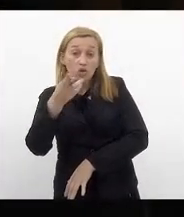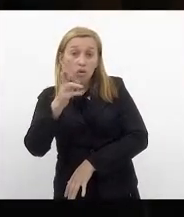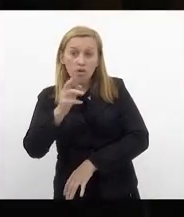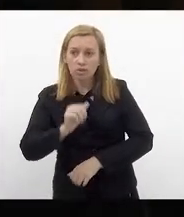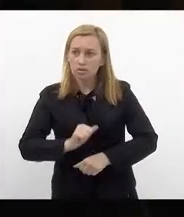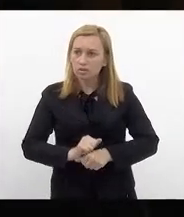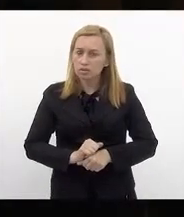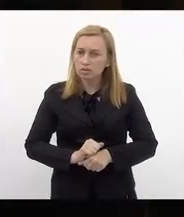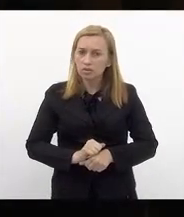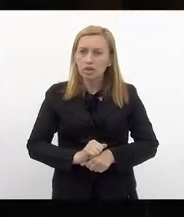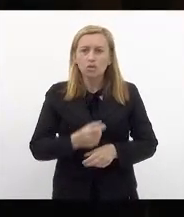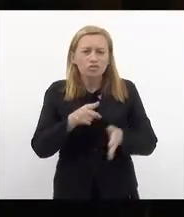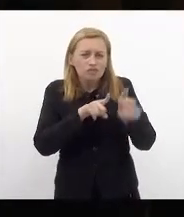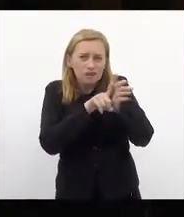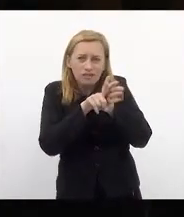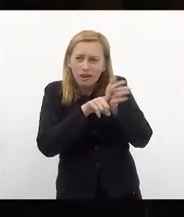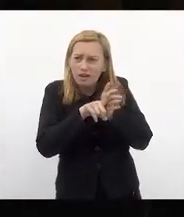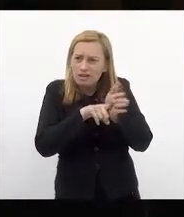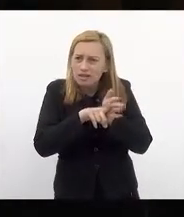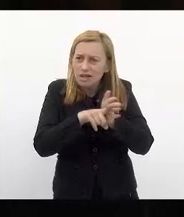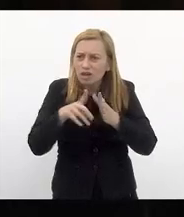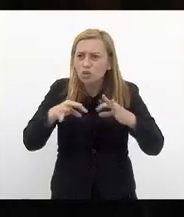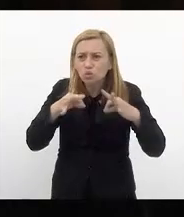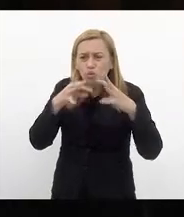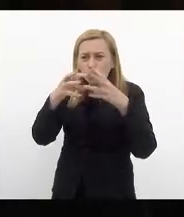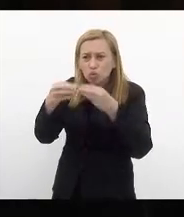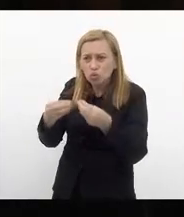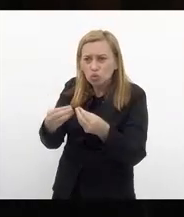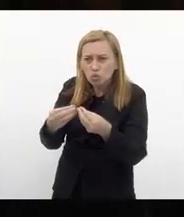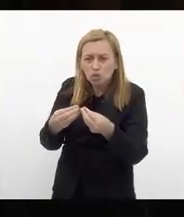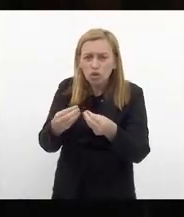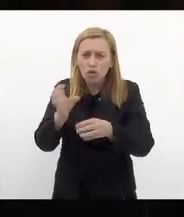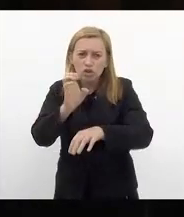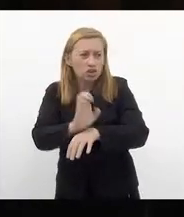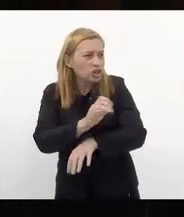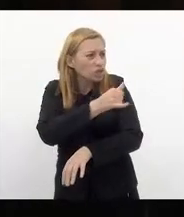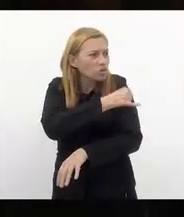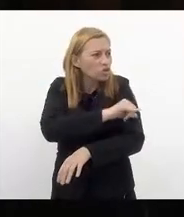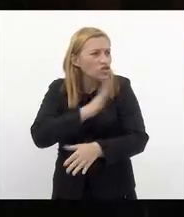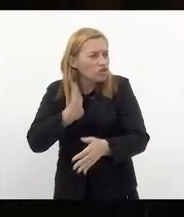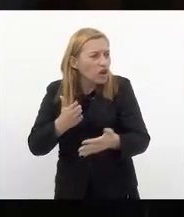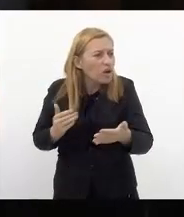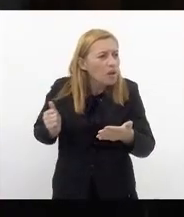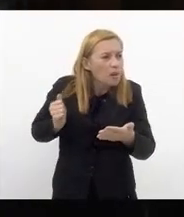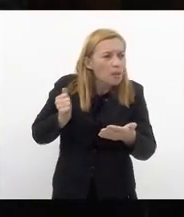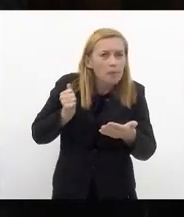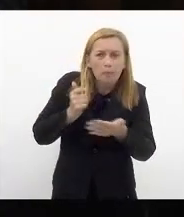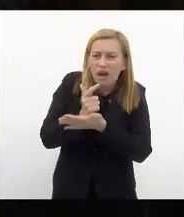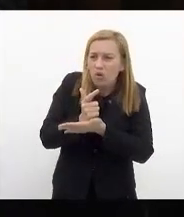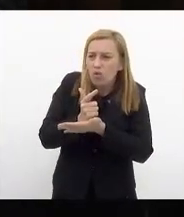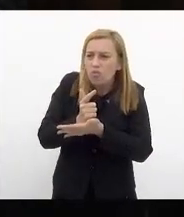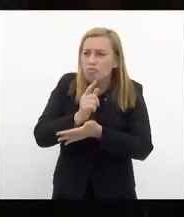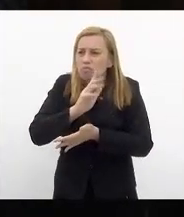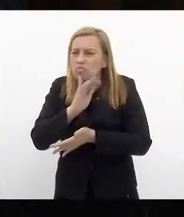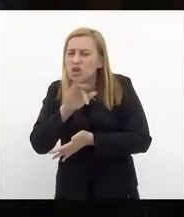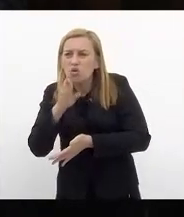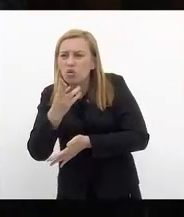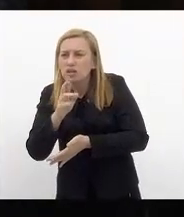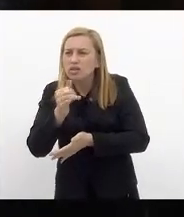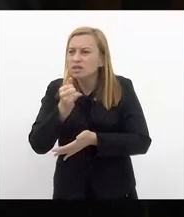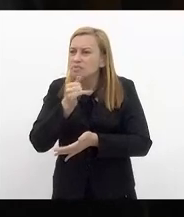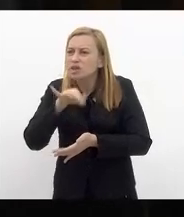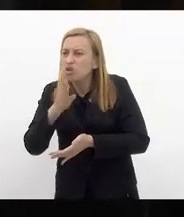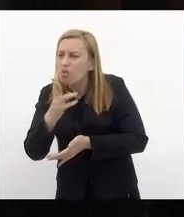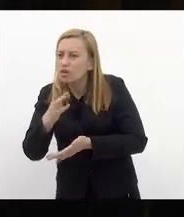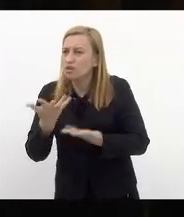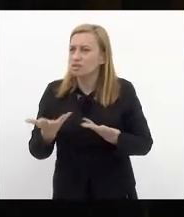E aí, quando a gente vai analisar tudo isso, vê que o Estado do Rio já pagou bilhões e bilhões. E